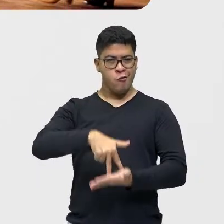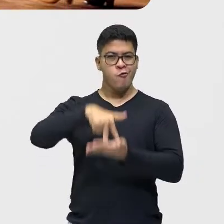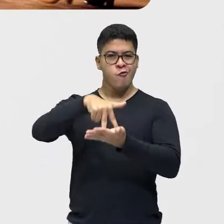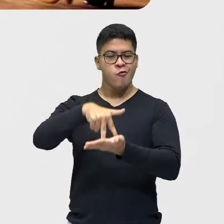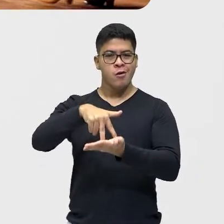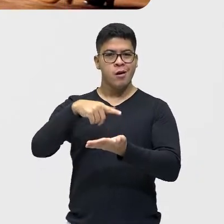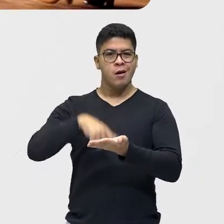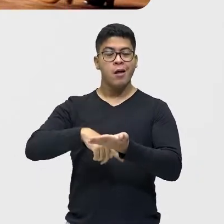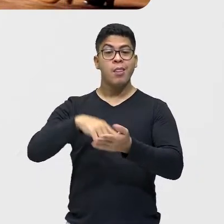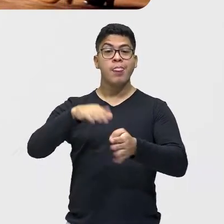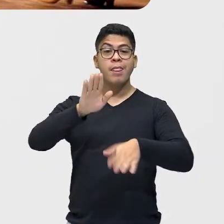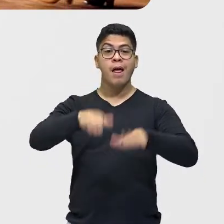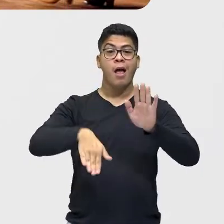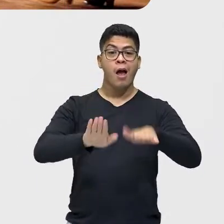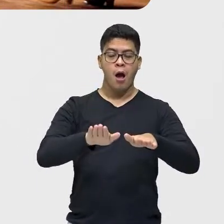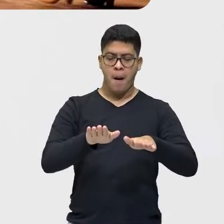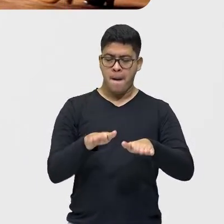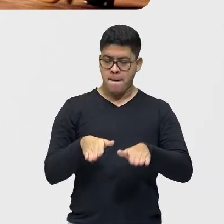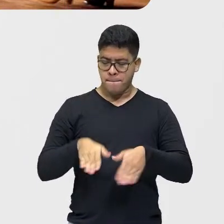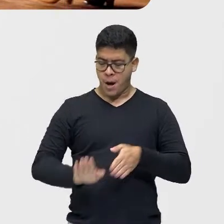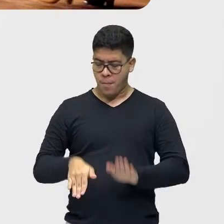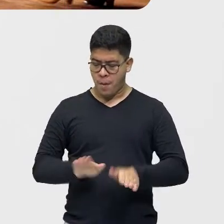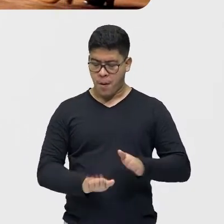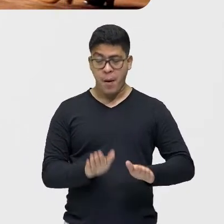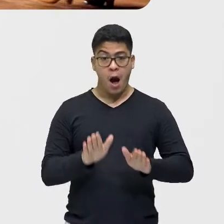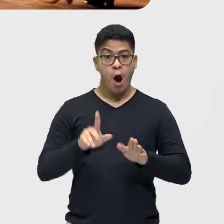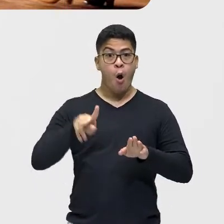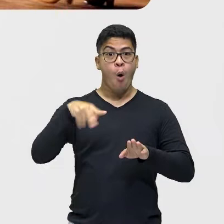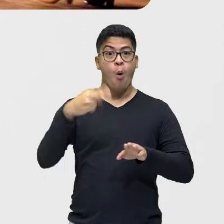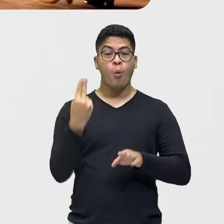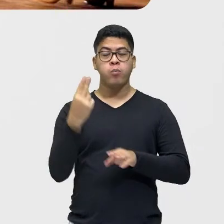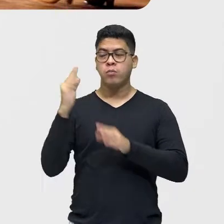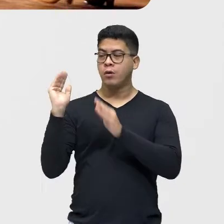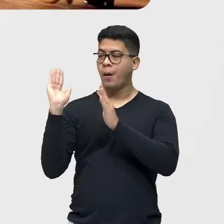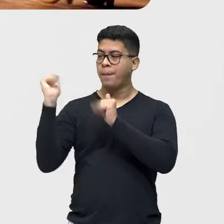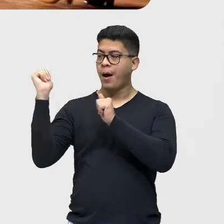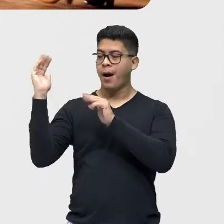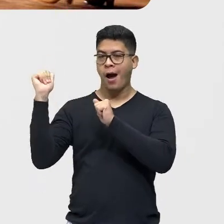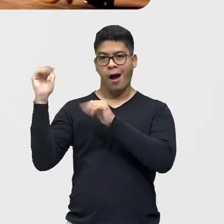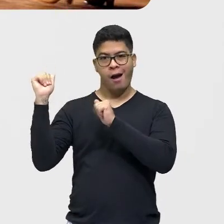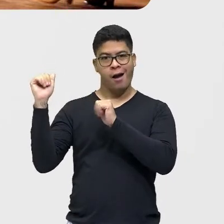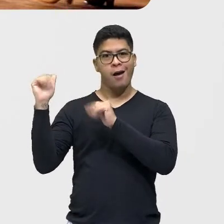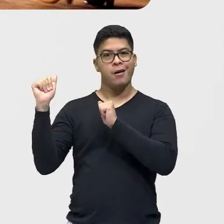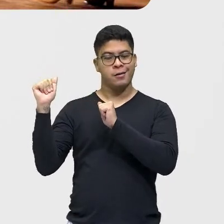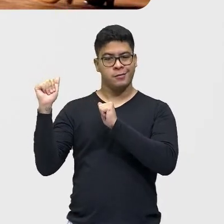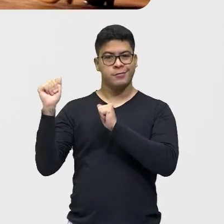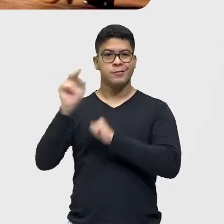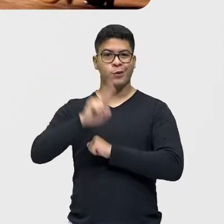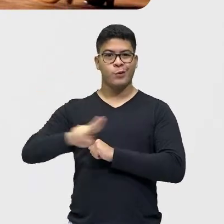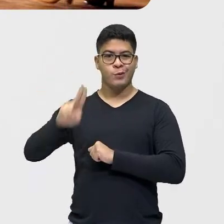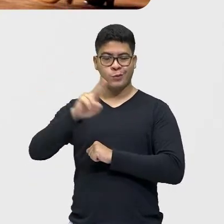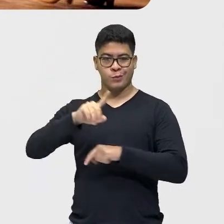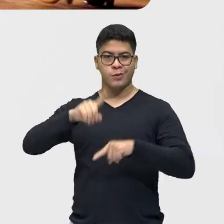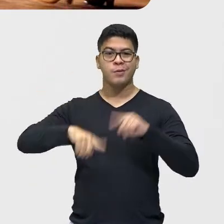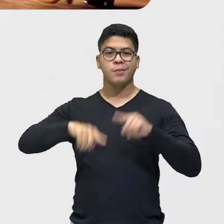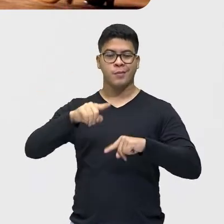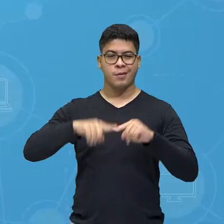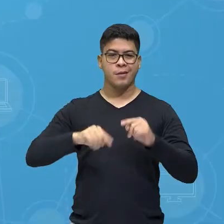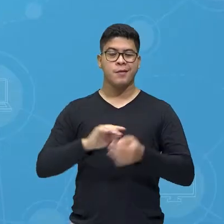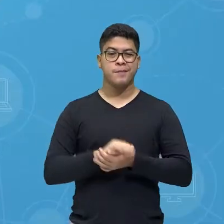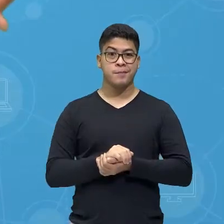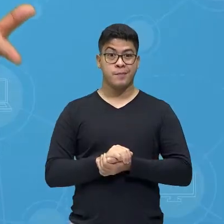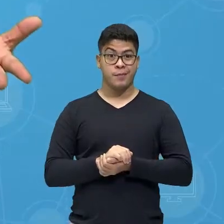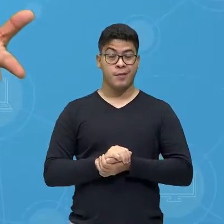de sapateado ou castanholas. É uma dança muito bonita de se ver também. Bom, espero que vocês